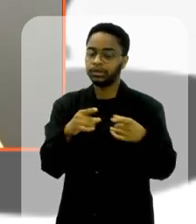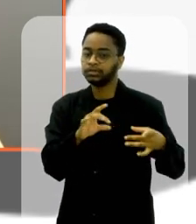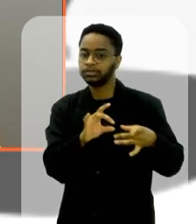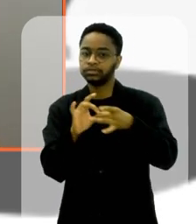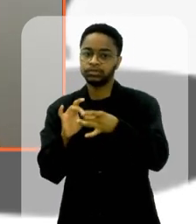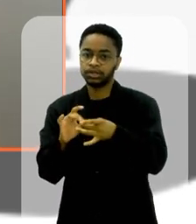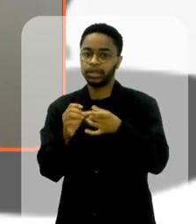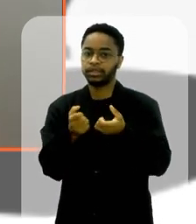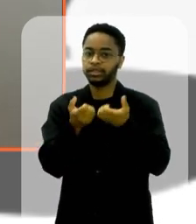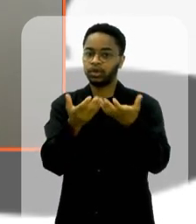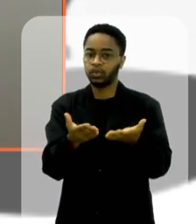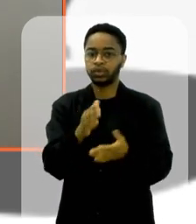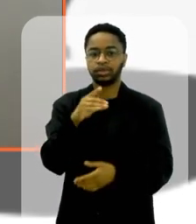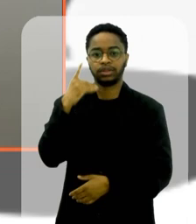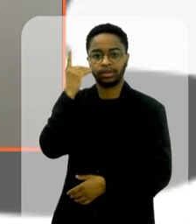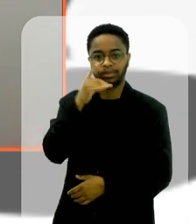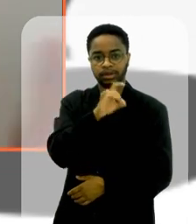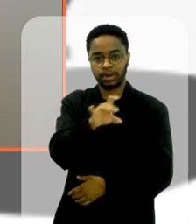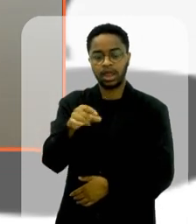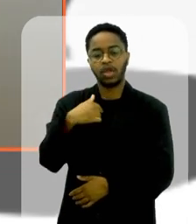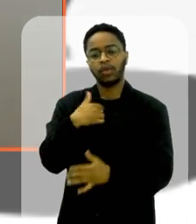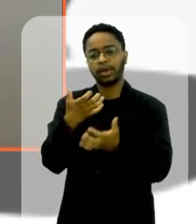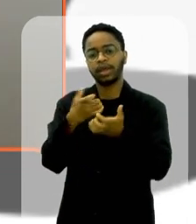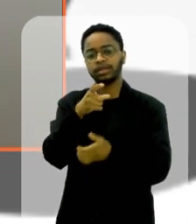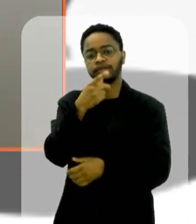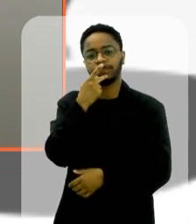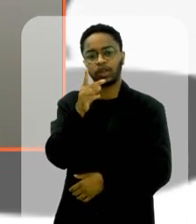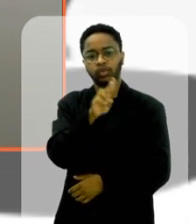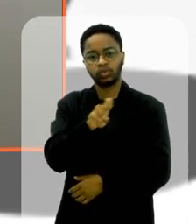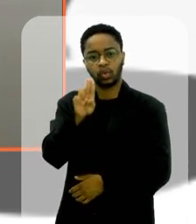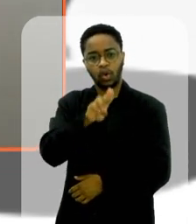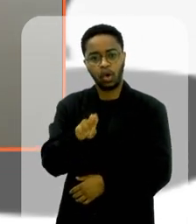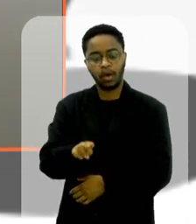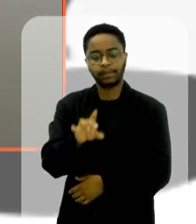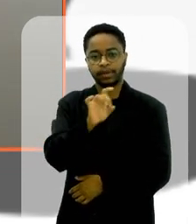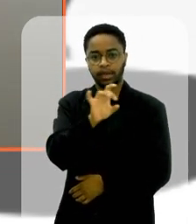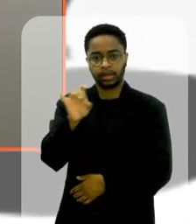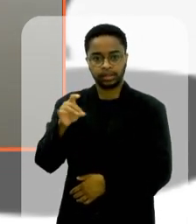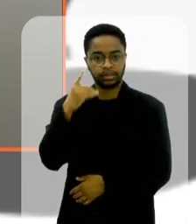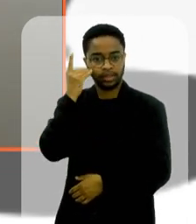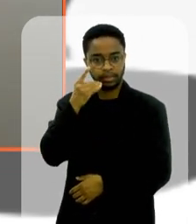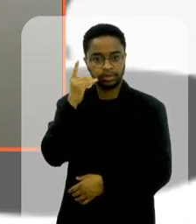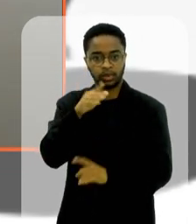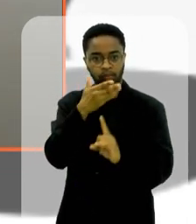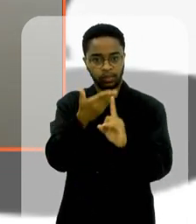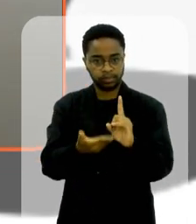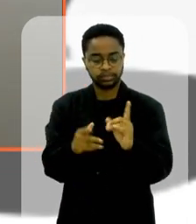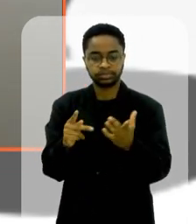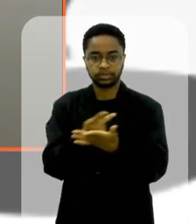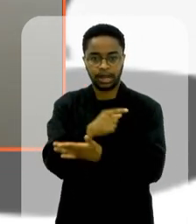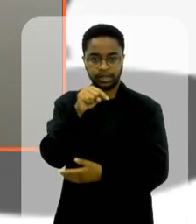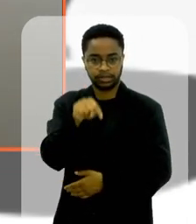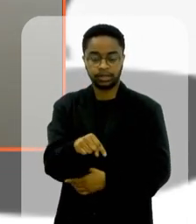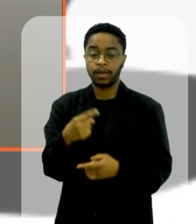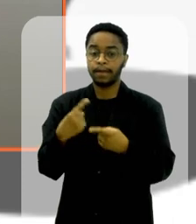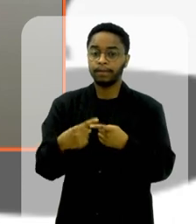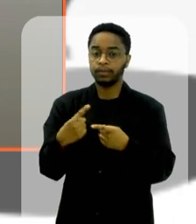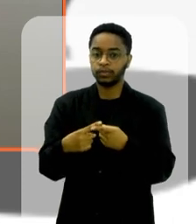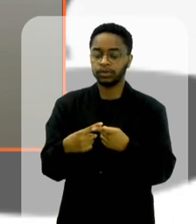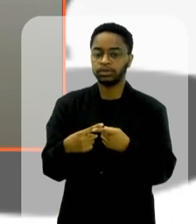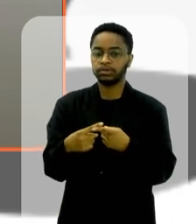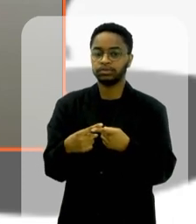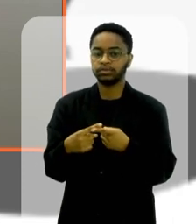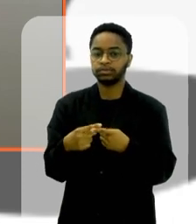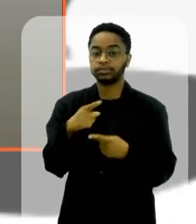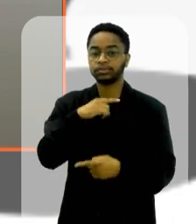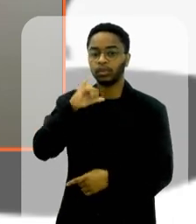levou para os deputados. Eu gostaria até que você citasse o nome deles, né, os deputados que foram homenageados aqui,